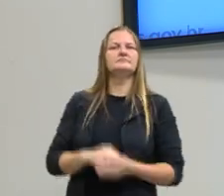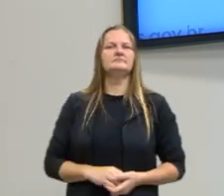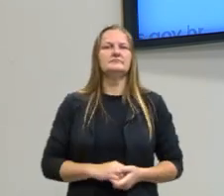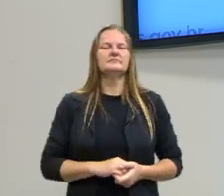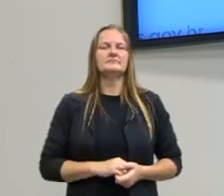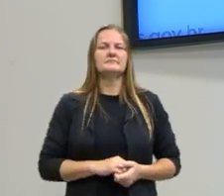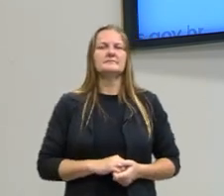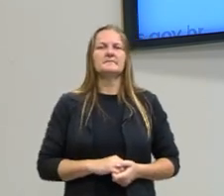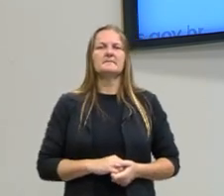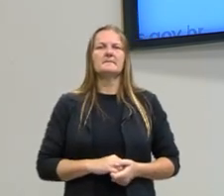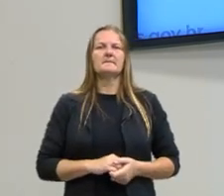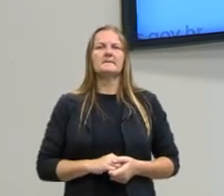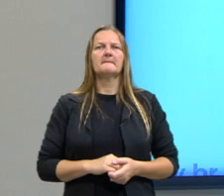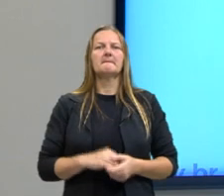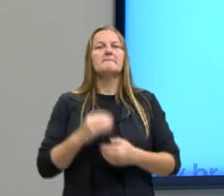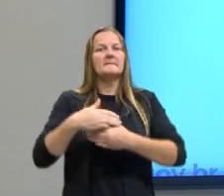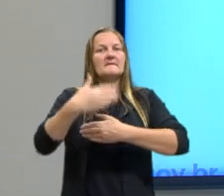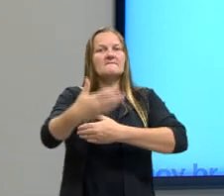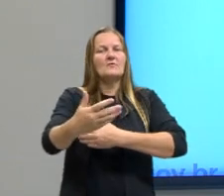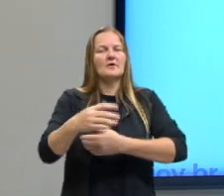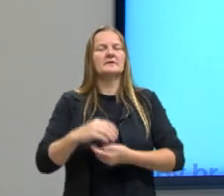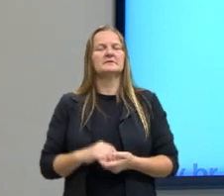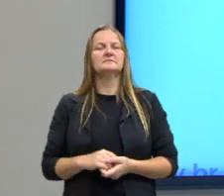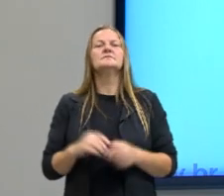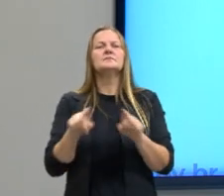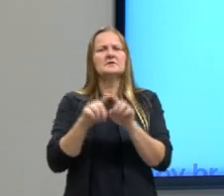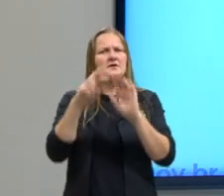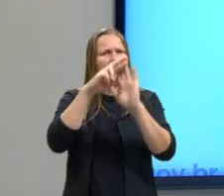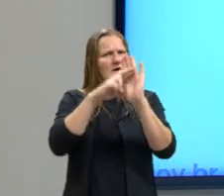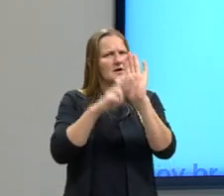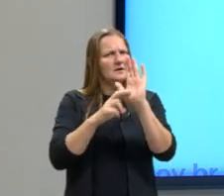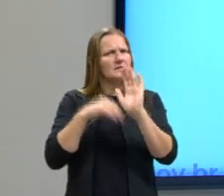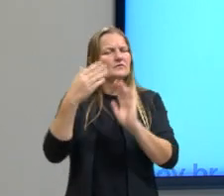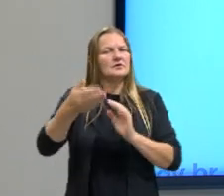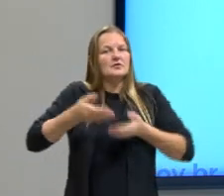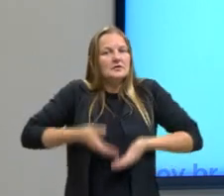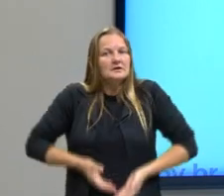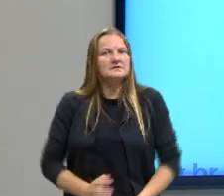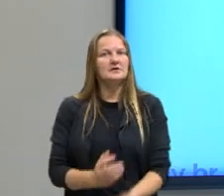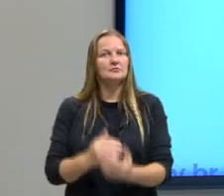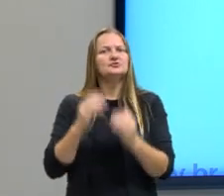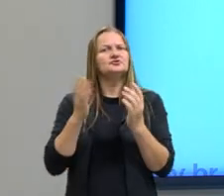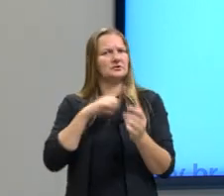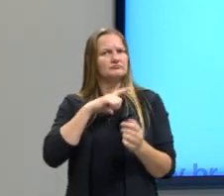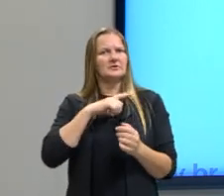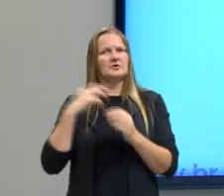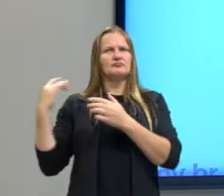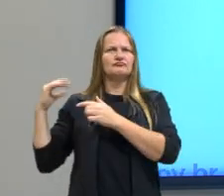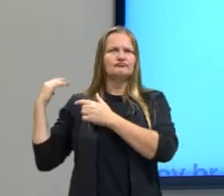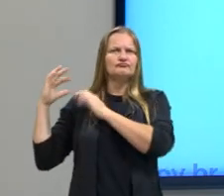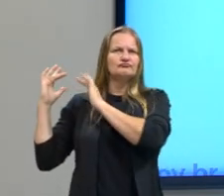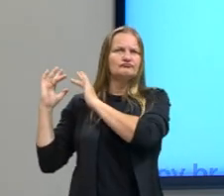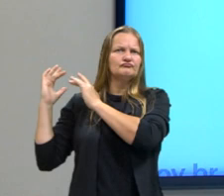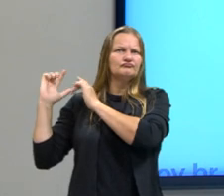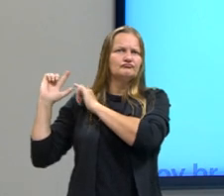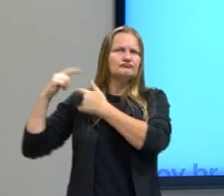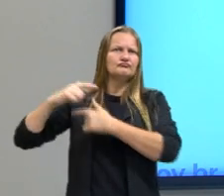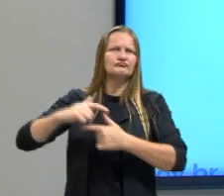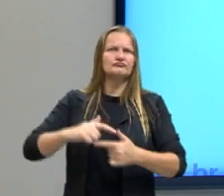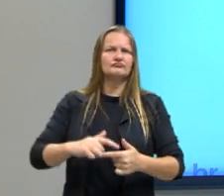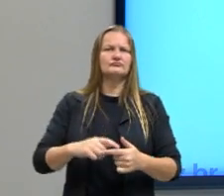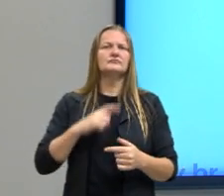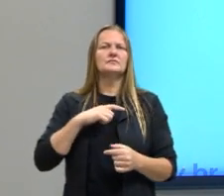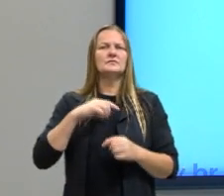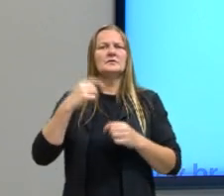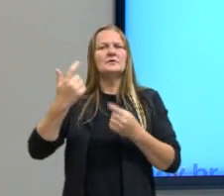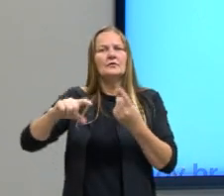ele é exterior uh essas regras já estão aí nós temos as regras já estão aí né e tudo aquilo que a repetido em